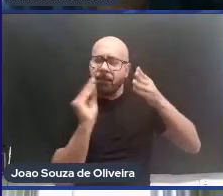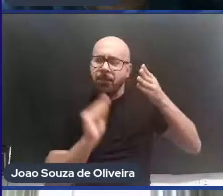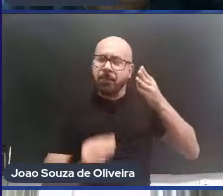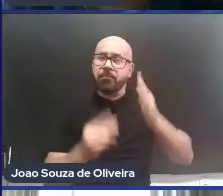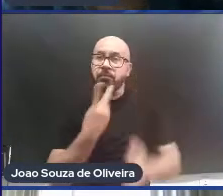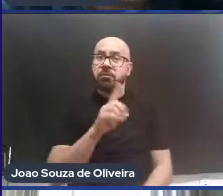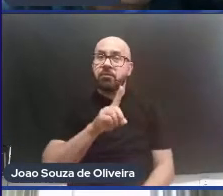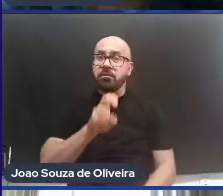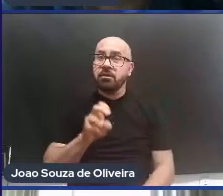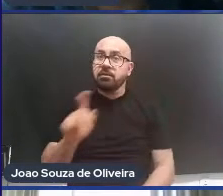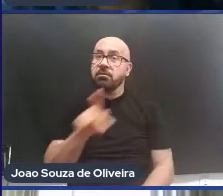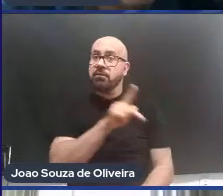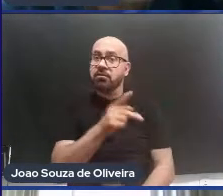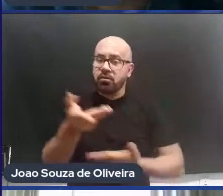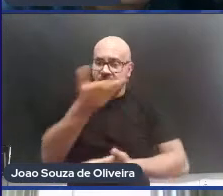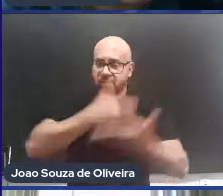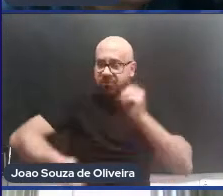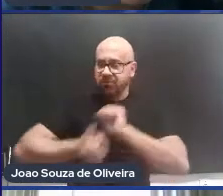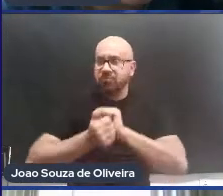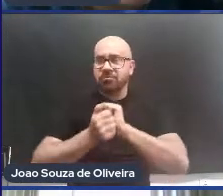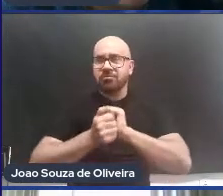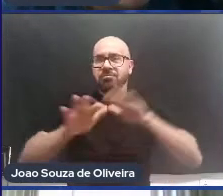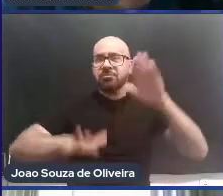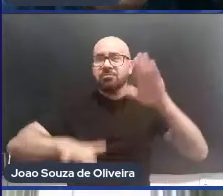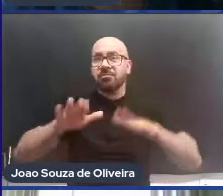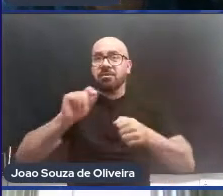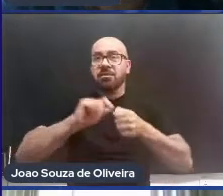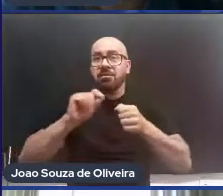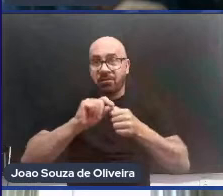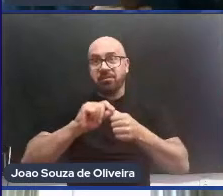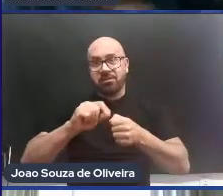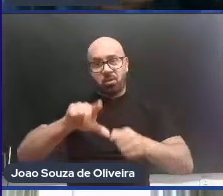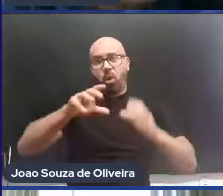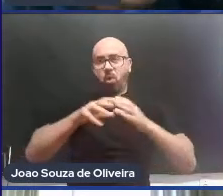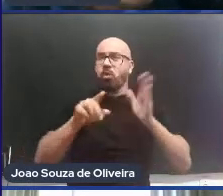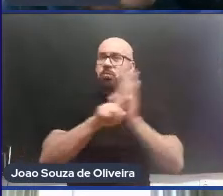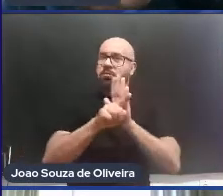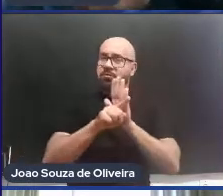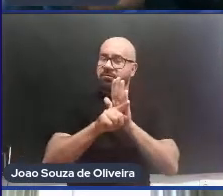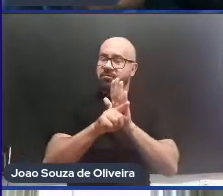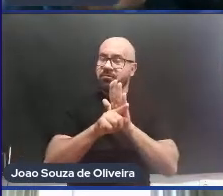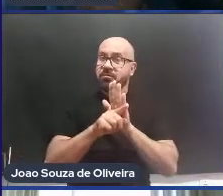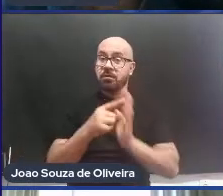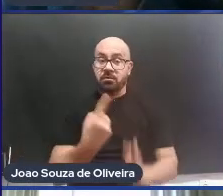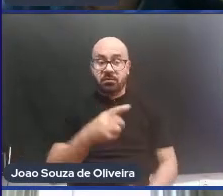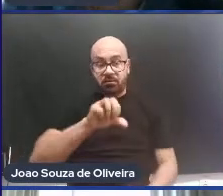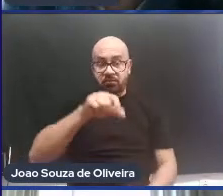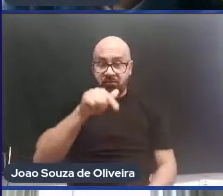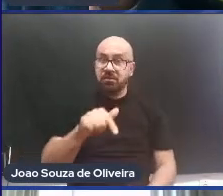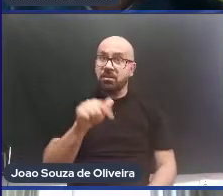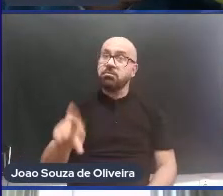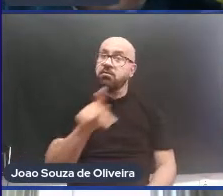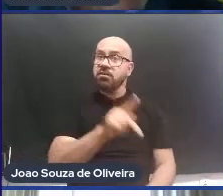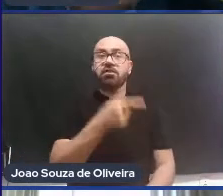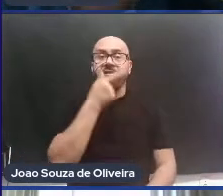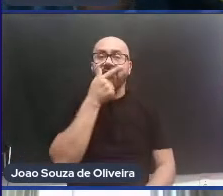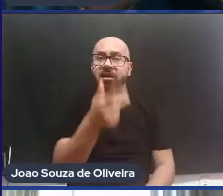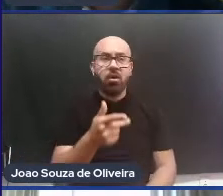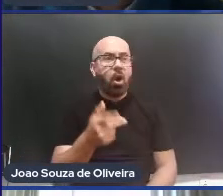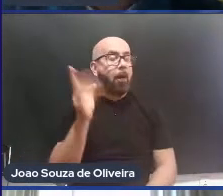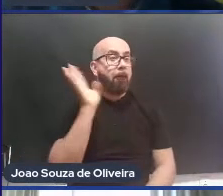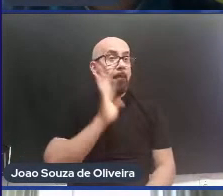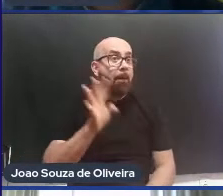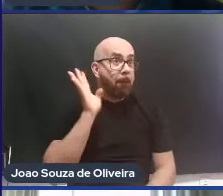215 professores envolvidos no mínimo nas ações que a gente fez 197 deles disseram que